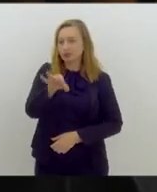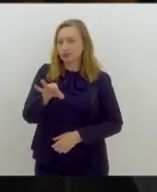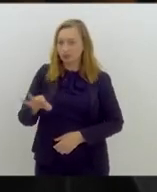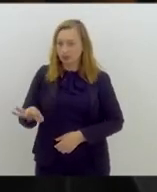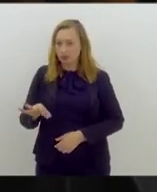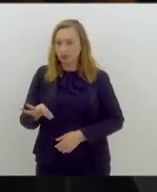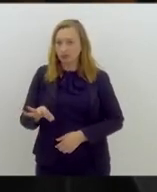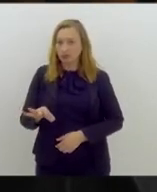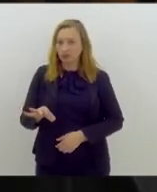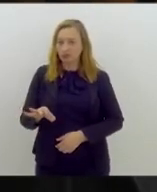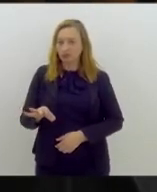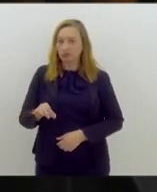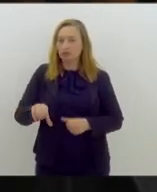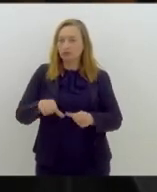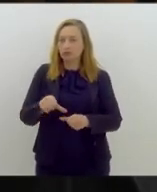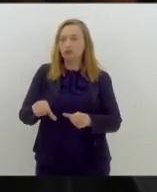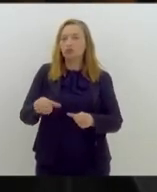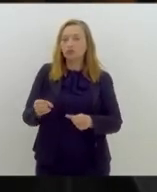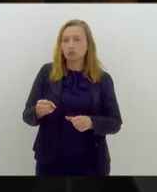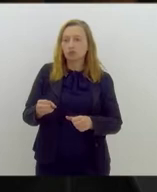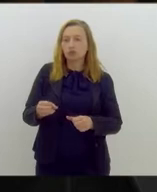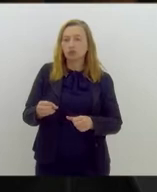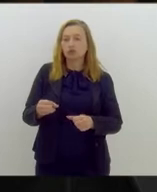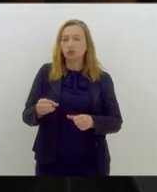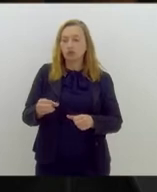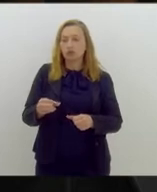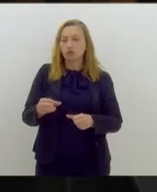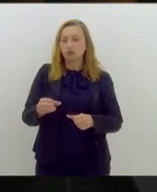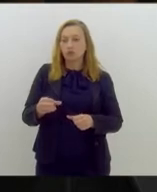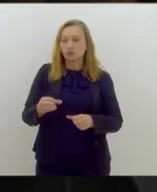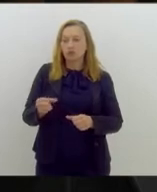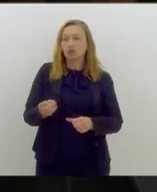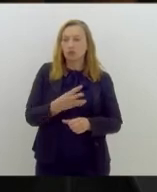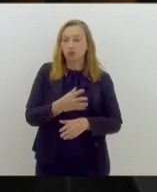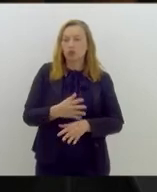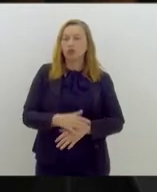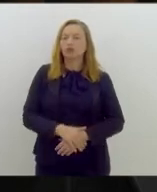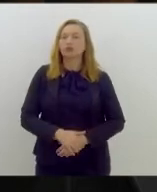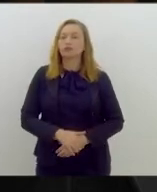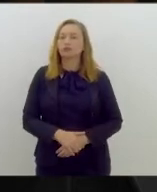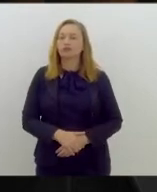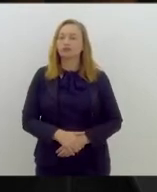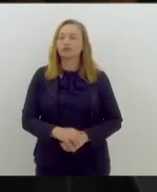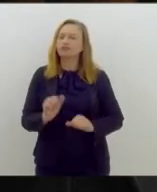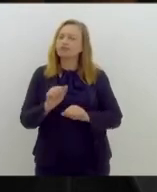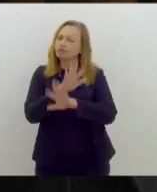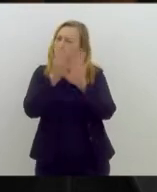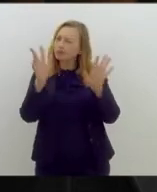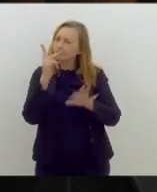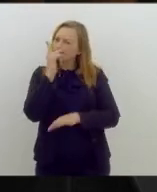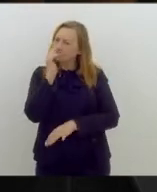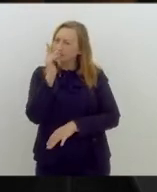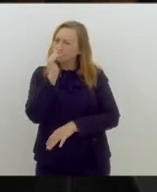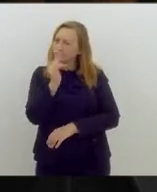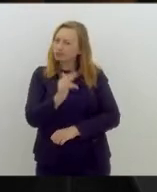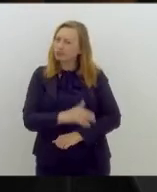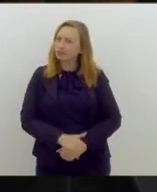de renovação e uma coisa me parece clara que